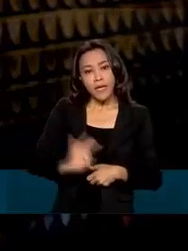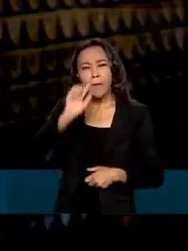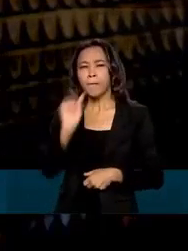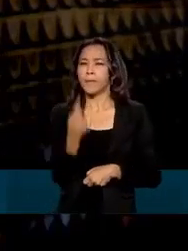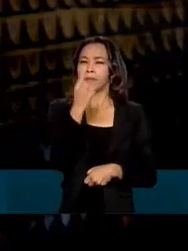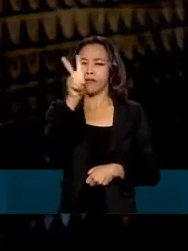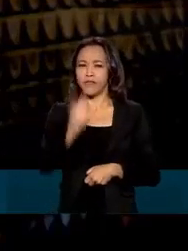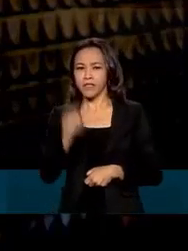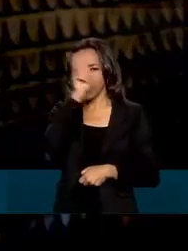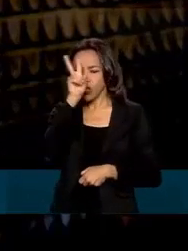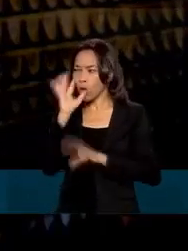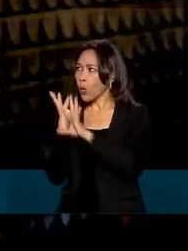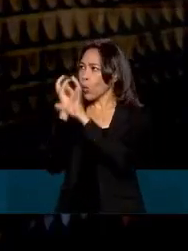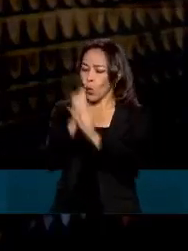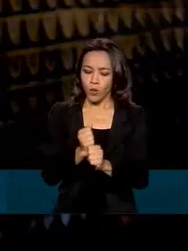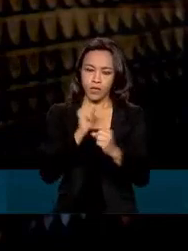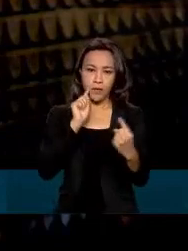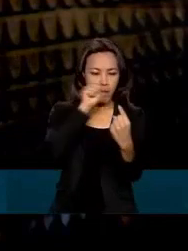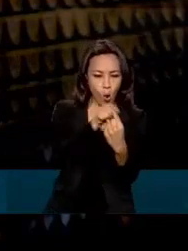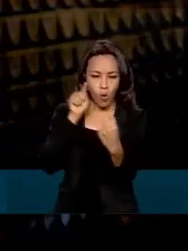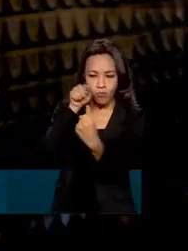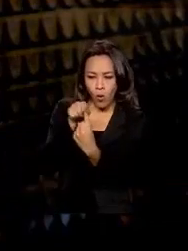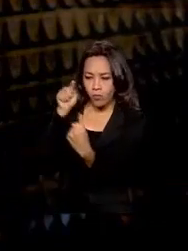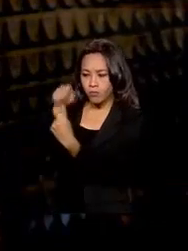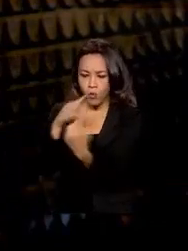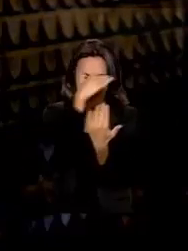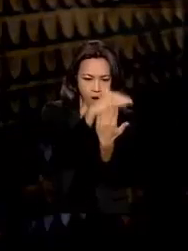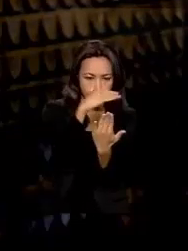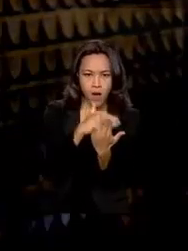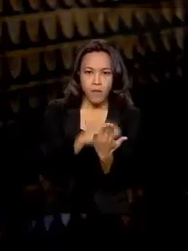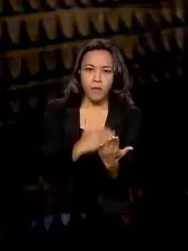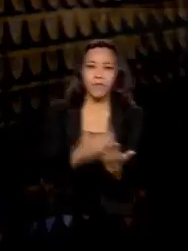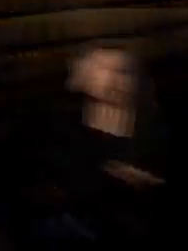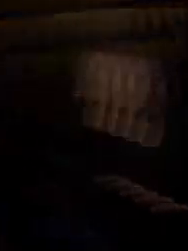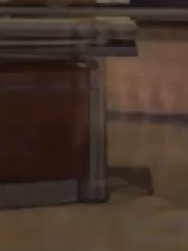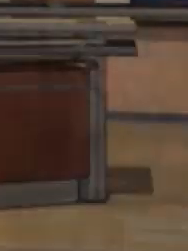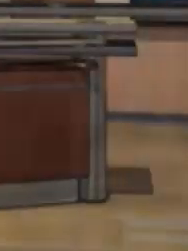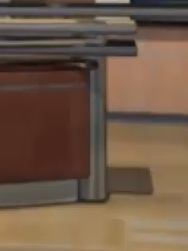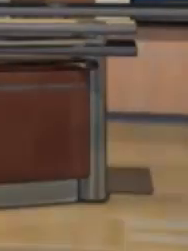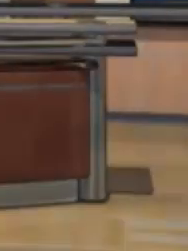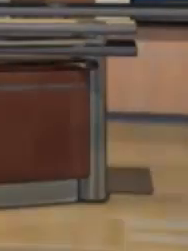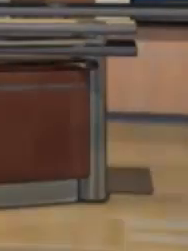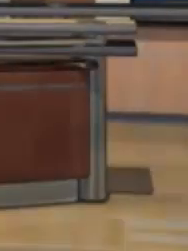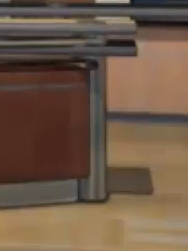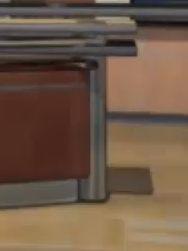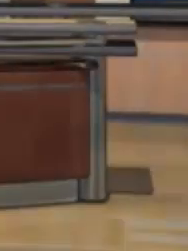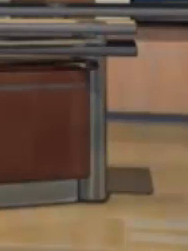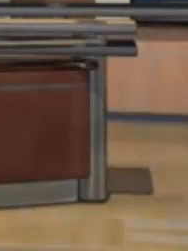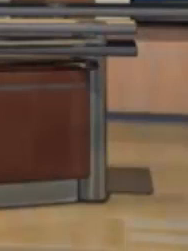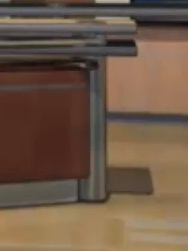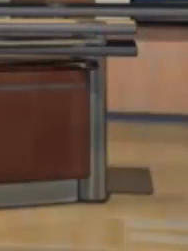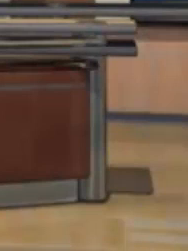vez na história Prazos, indicadores e prioridades Para cumprir as metas contidas no documento E o Brasil criou mais de